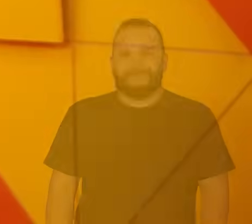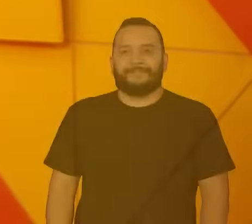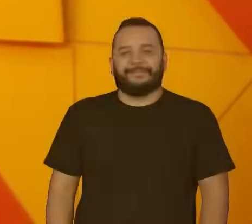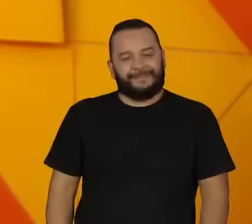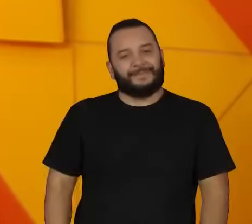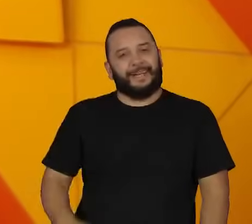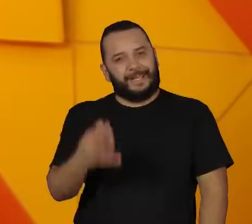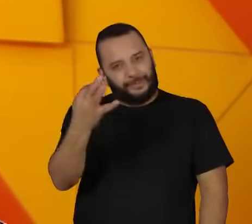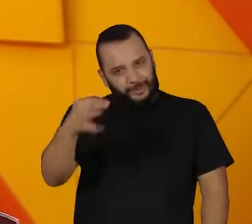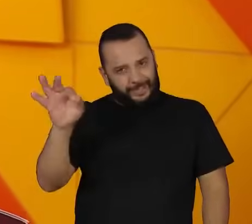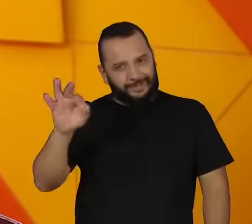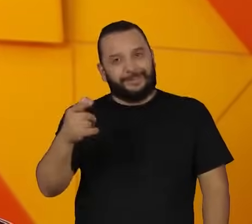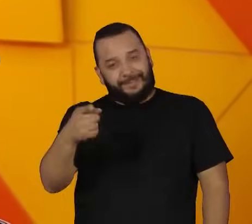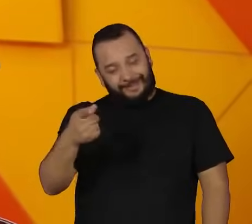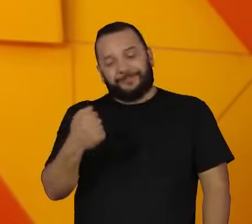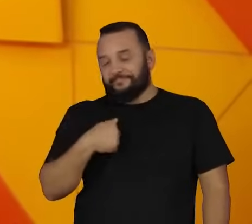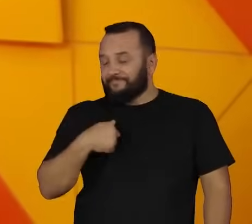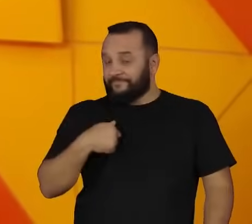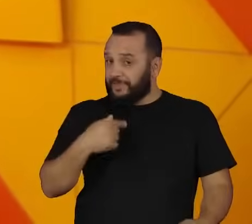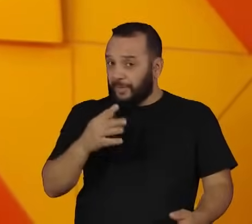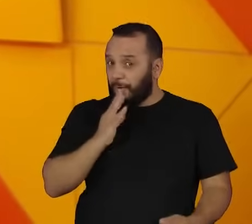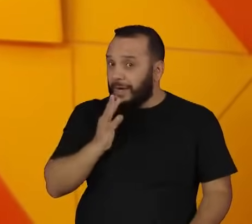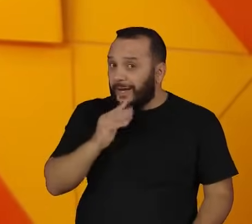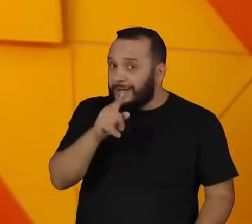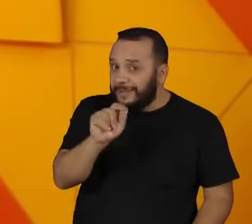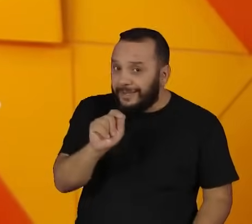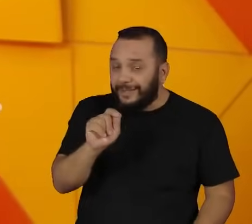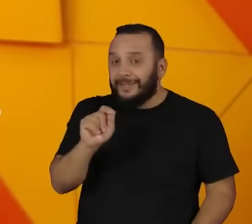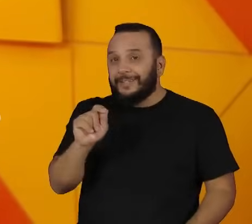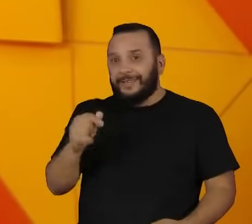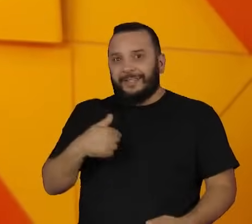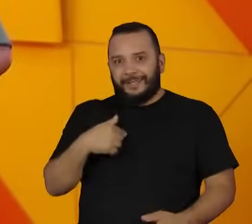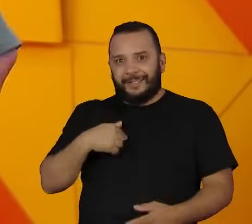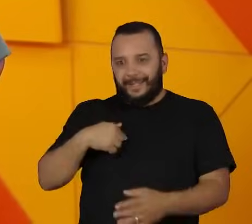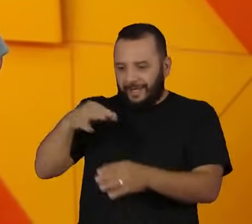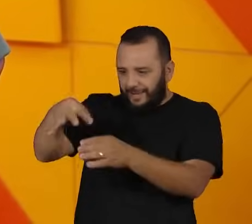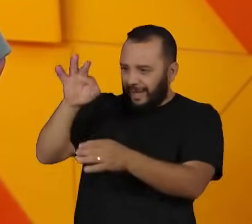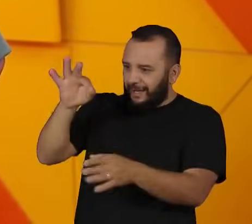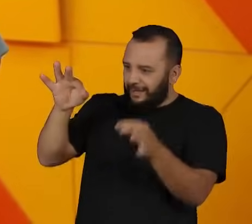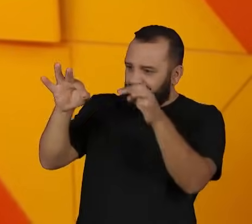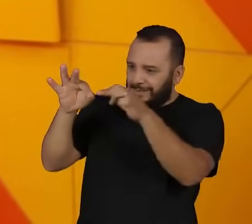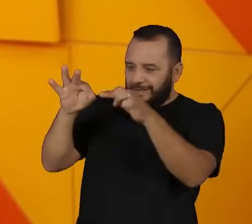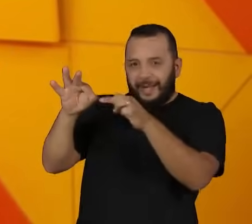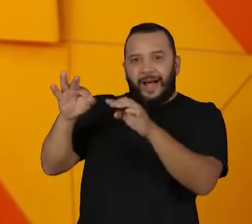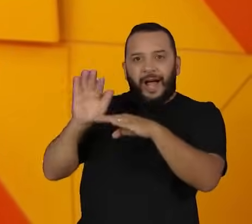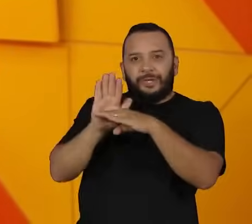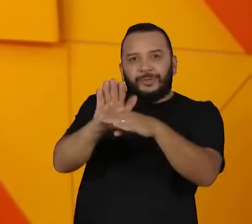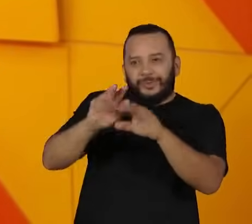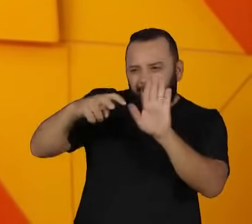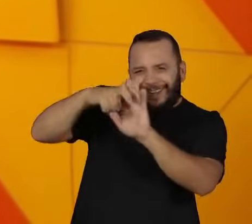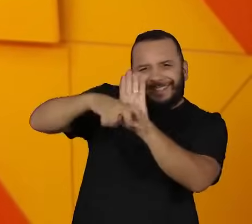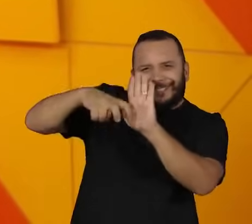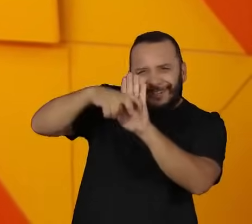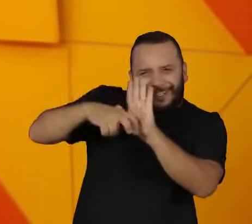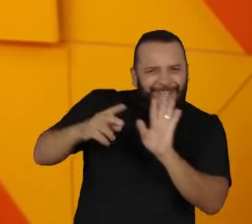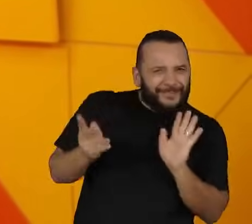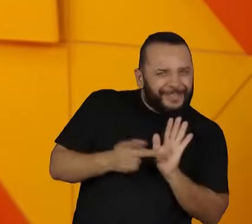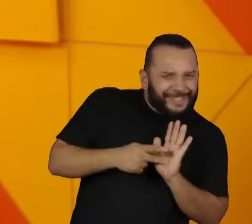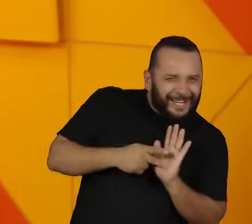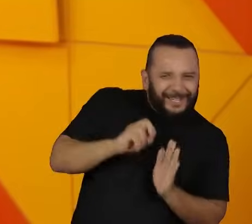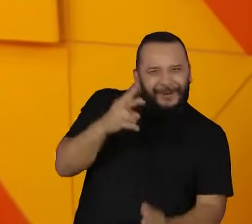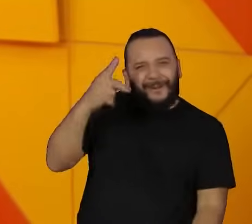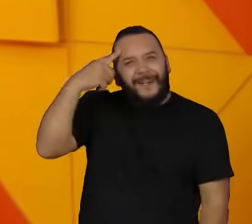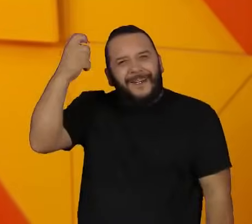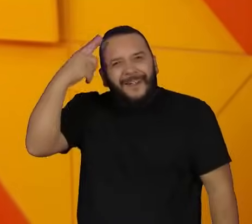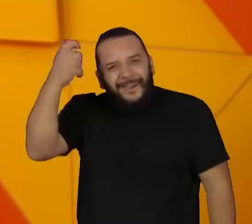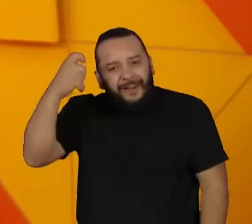É isso aí. Você já ouviu falar da história de que lacre de latinha vira cadeira de rodas? Será que isso é verdade? Será que é lenda